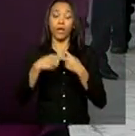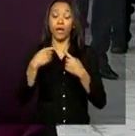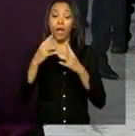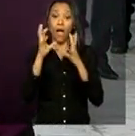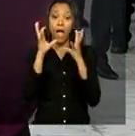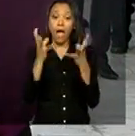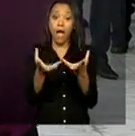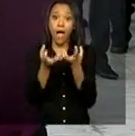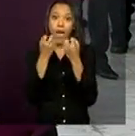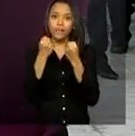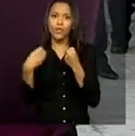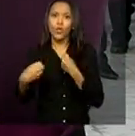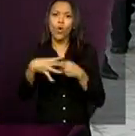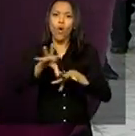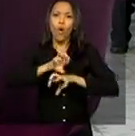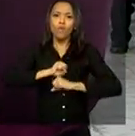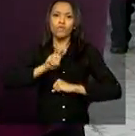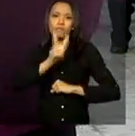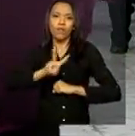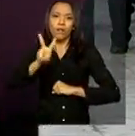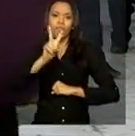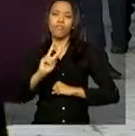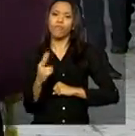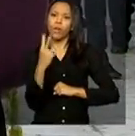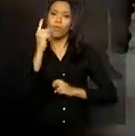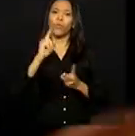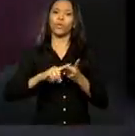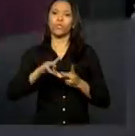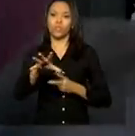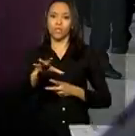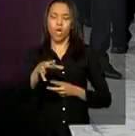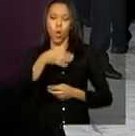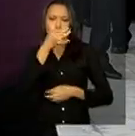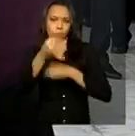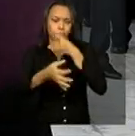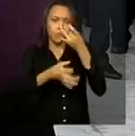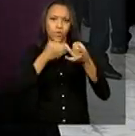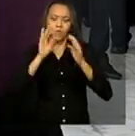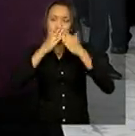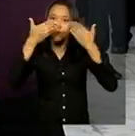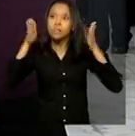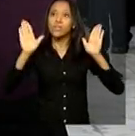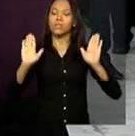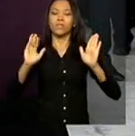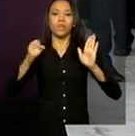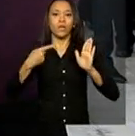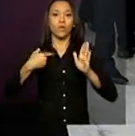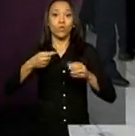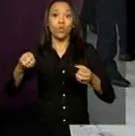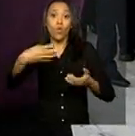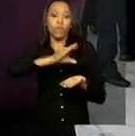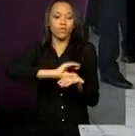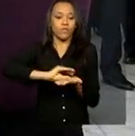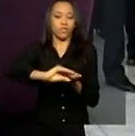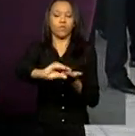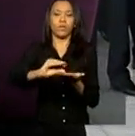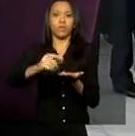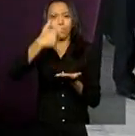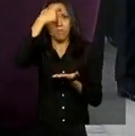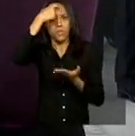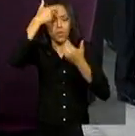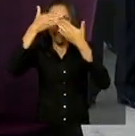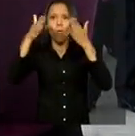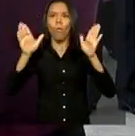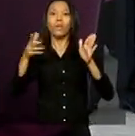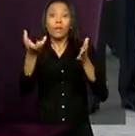maneira, novos valores, novos olhares, até mesmo novos investimentos, novas vontades, novos cérebros que queiram contribuir